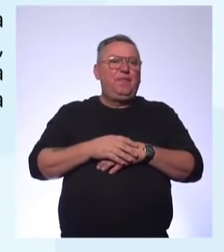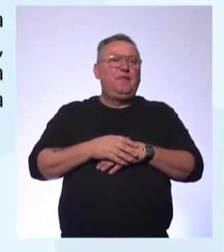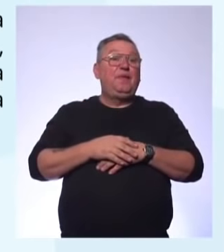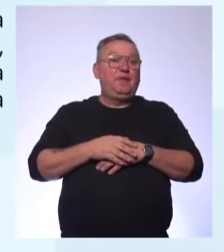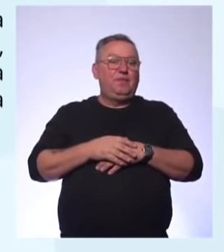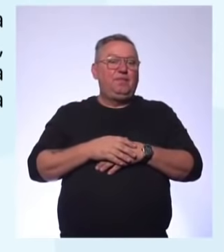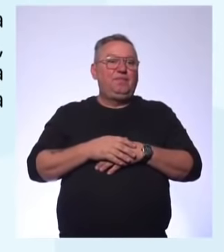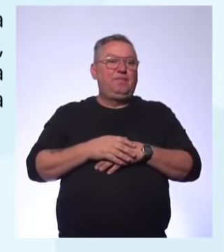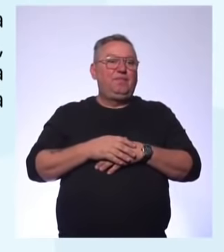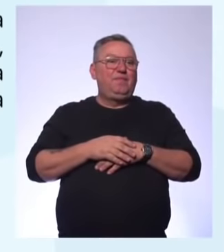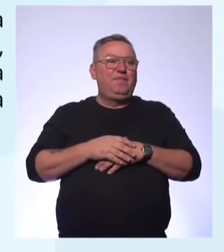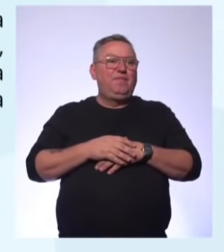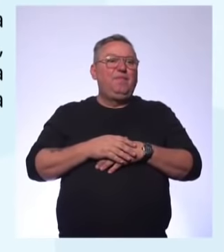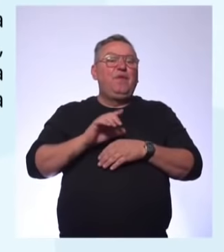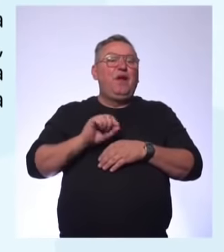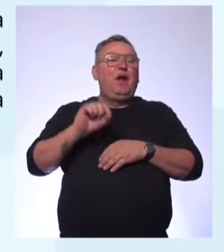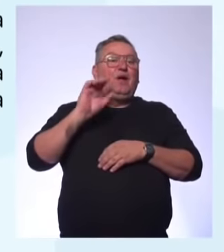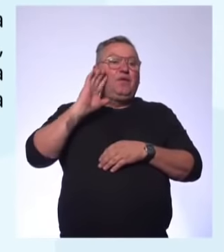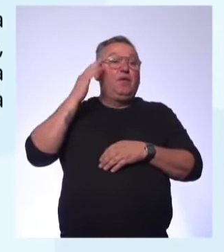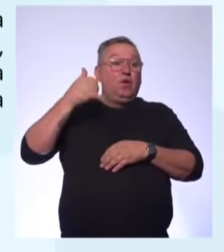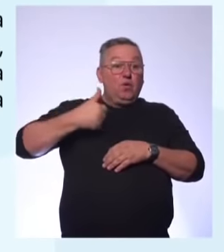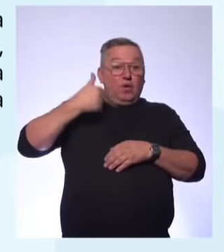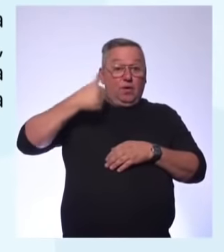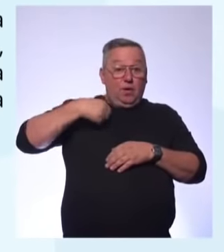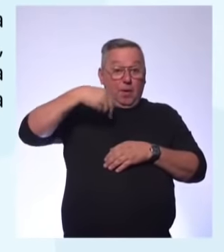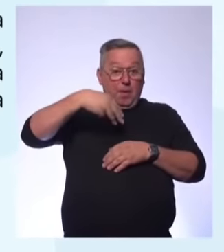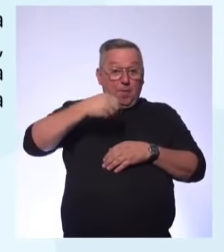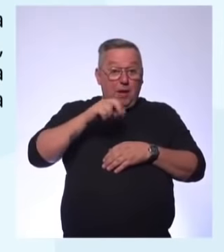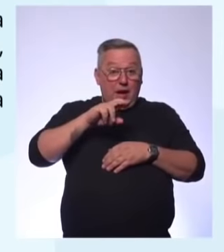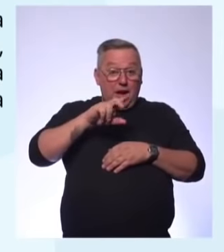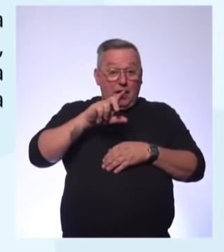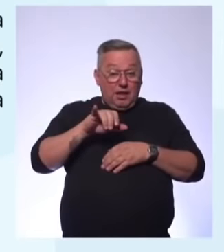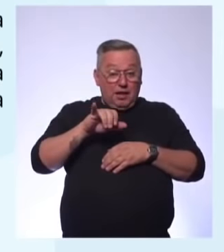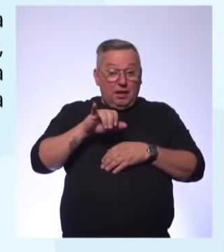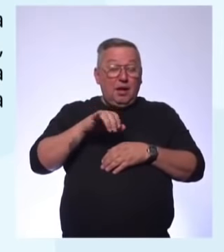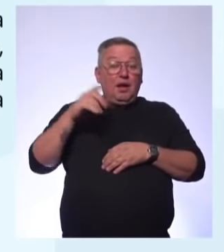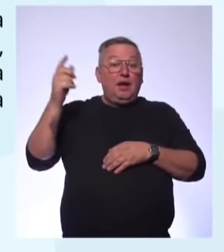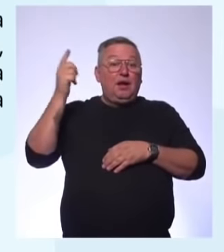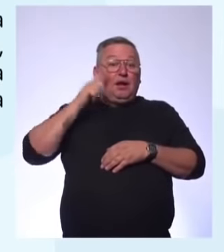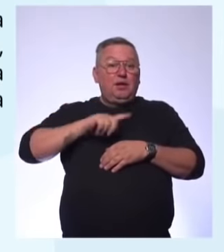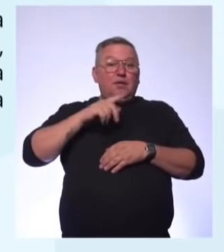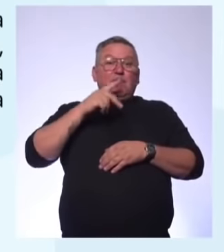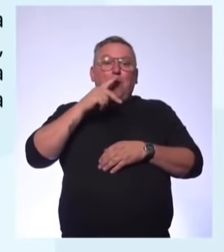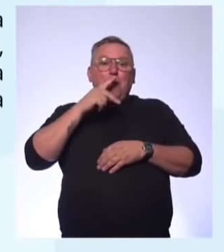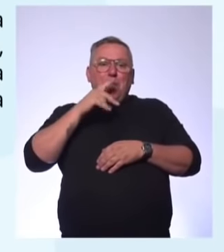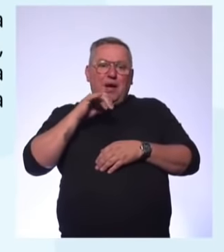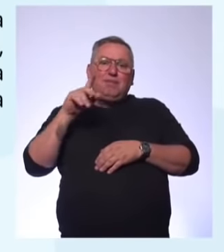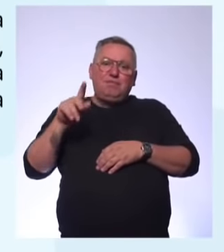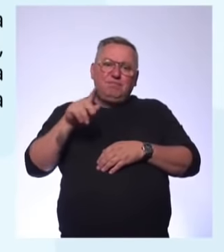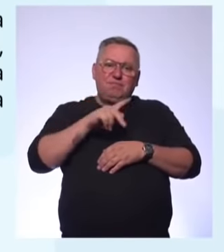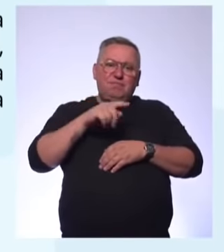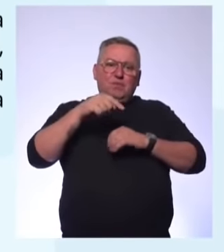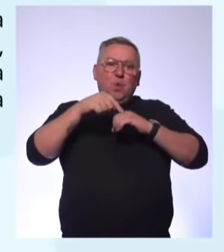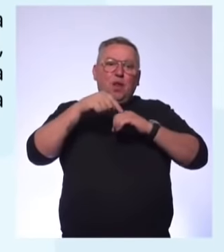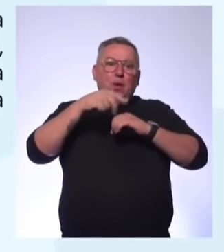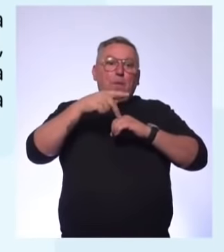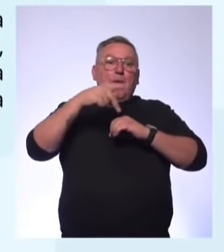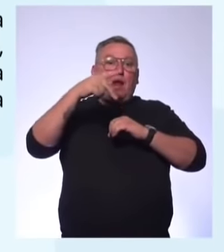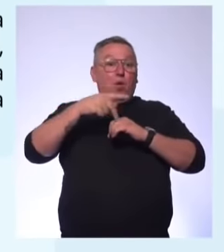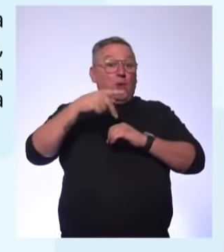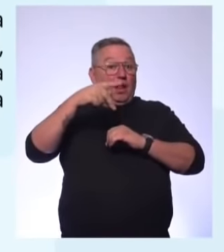hein, gente? Pois é. Aí vamos lá. No aniversário de Marli, ela ganhou do seu pai, que era professor, um anel de